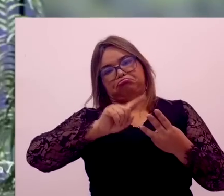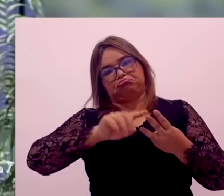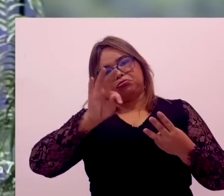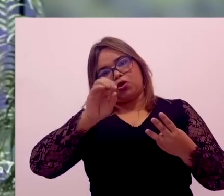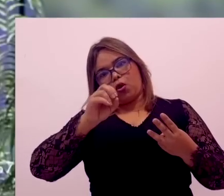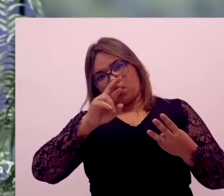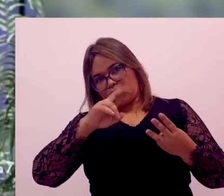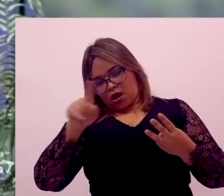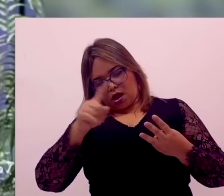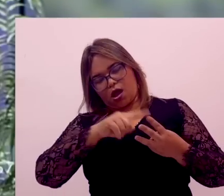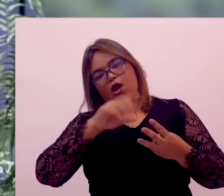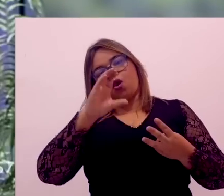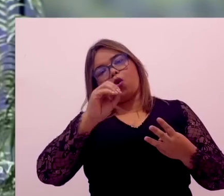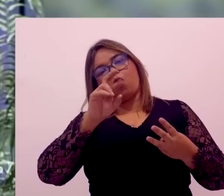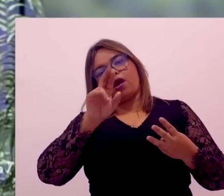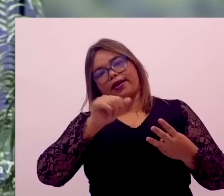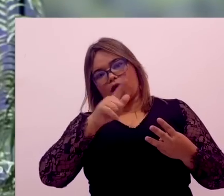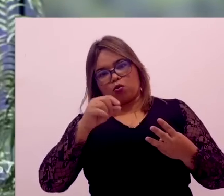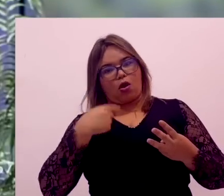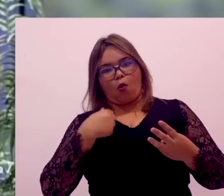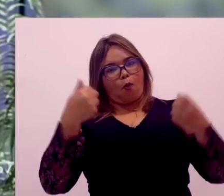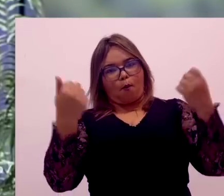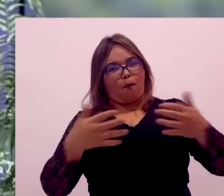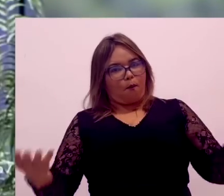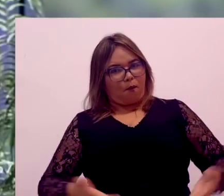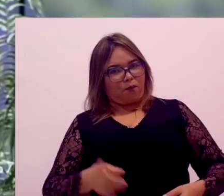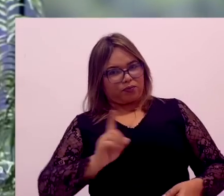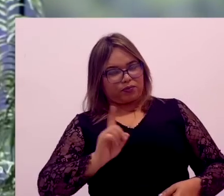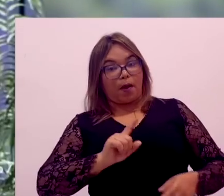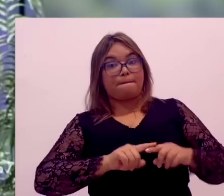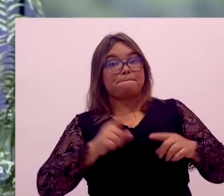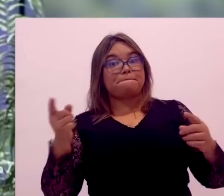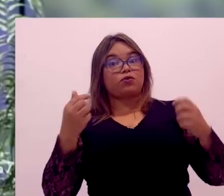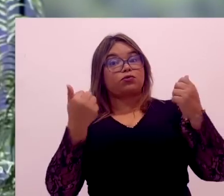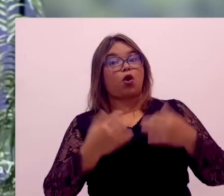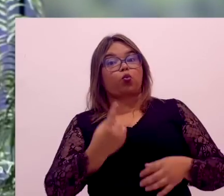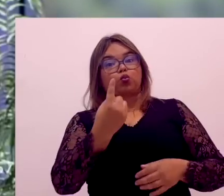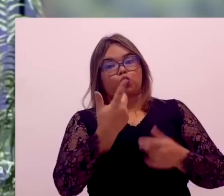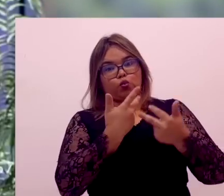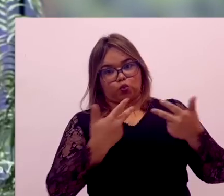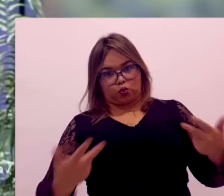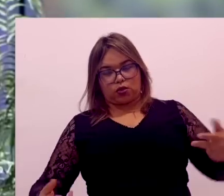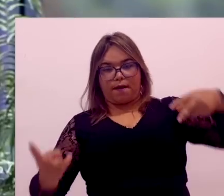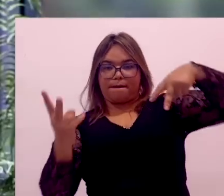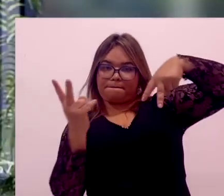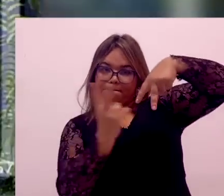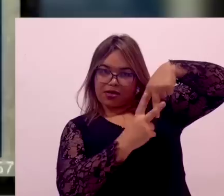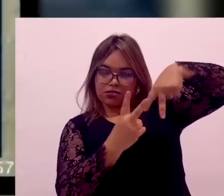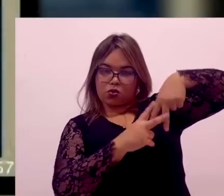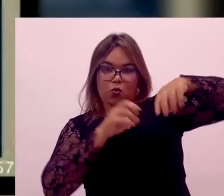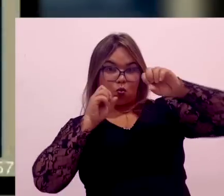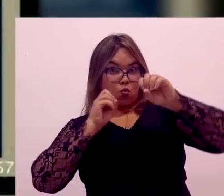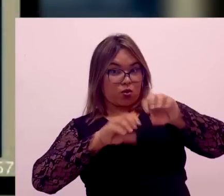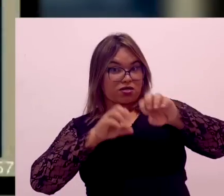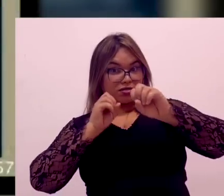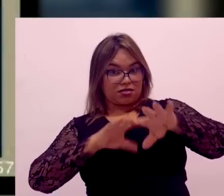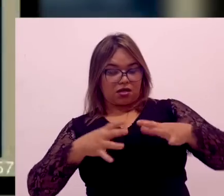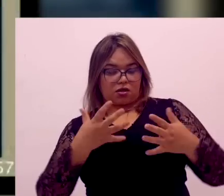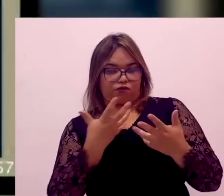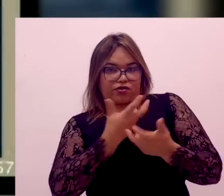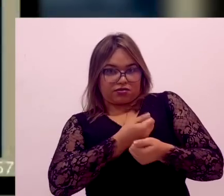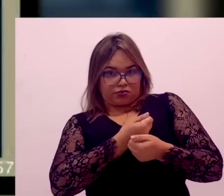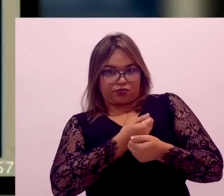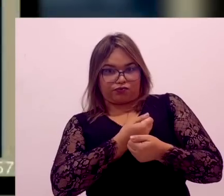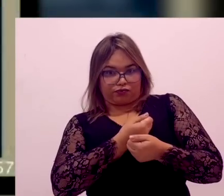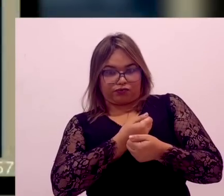eu vou explicar uma coisa. A maçonaria ensina que a redenção e a salvação estão no poder e na